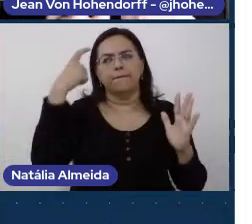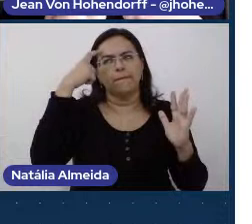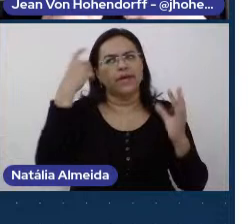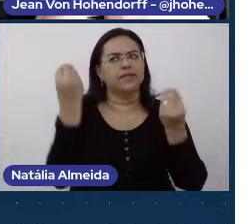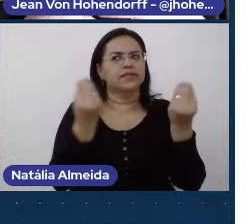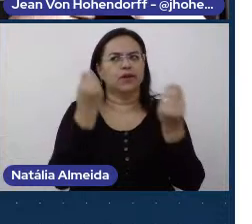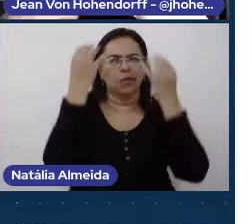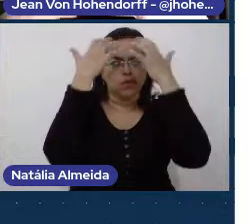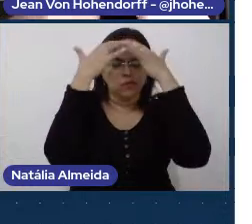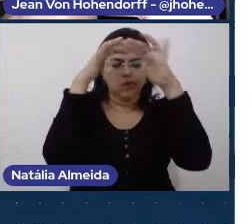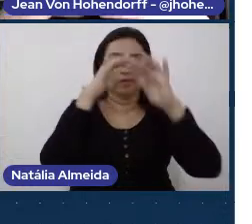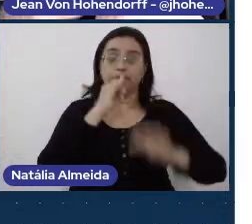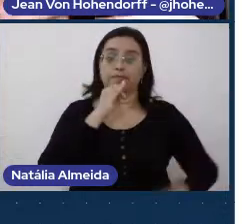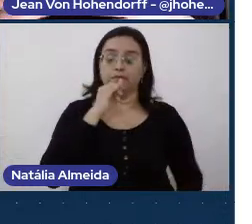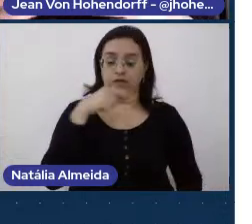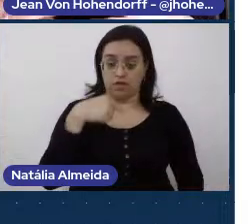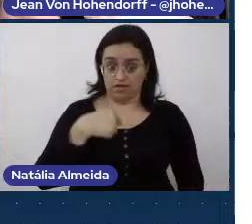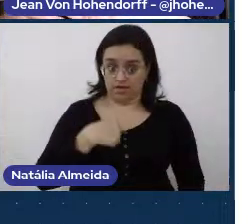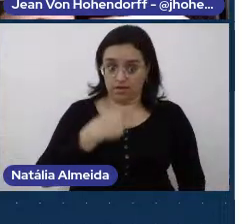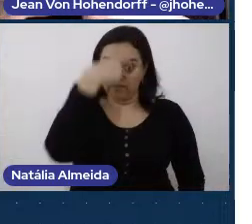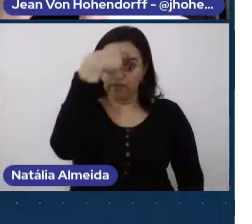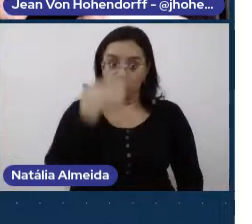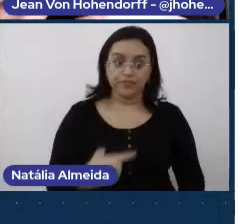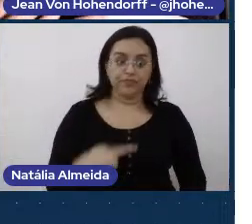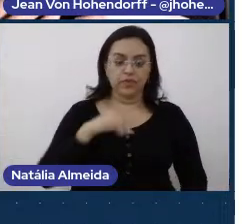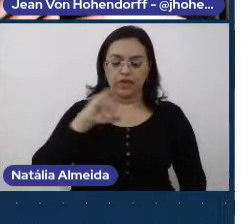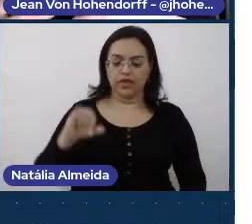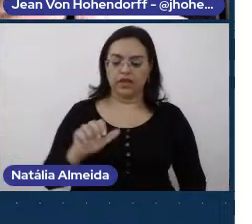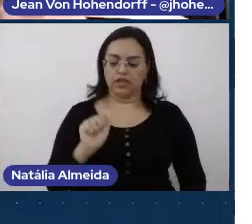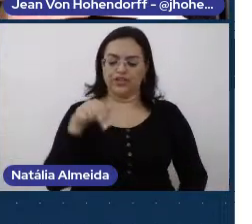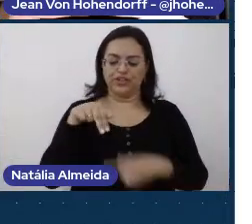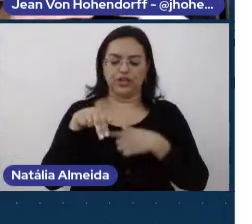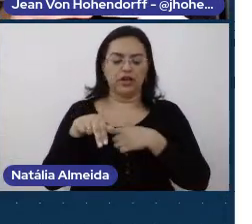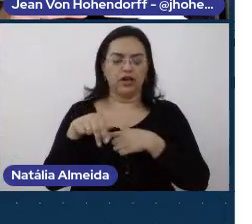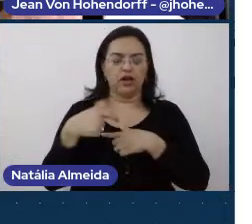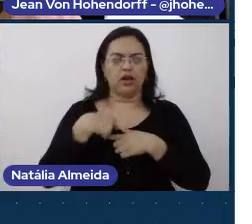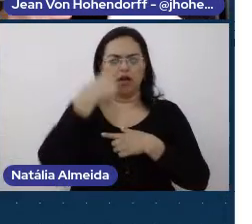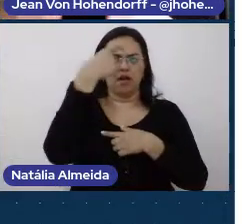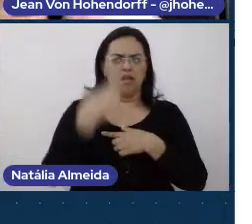Porque eu já me constituí como pesquisador,